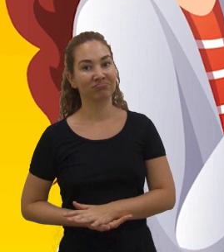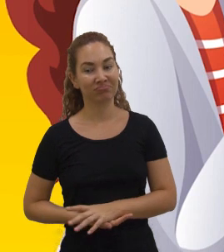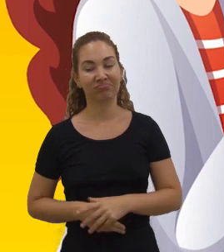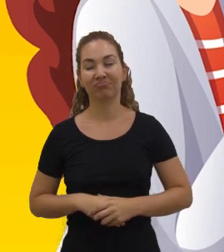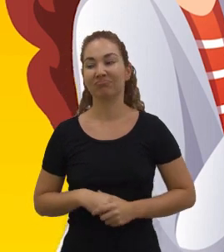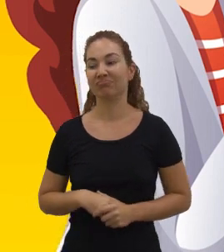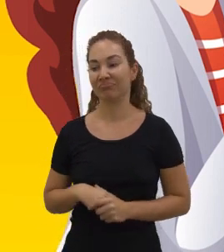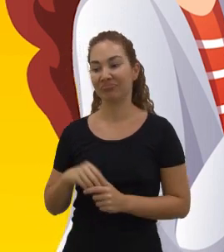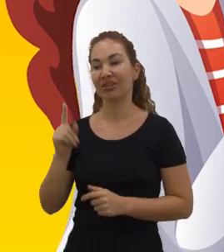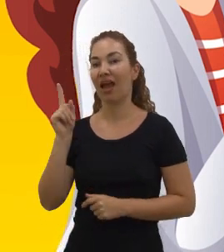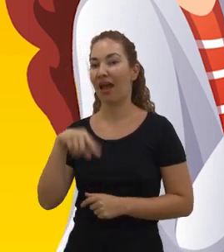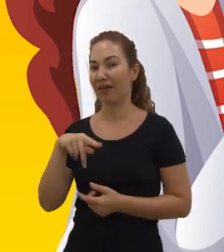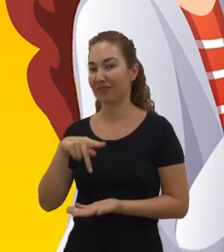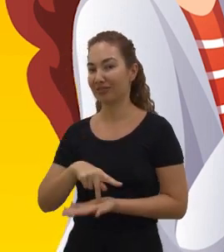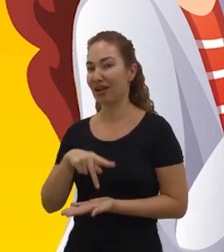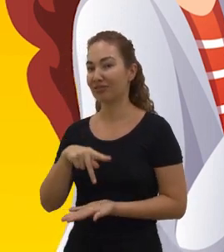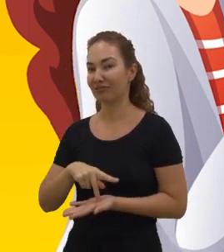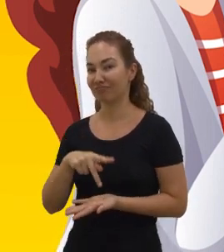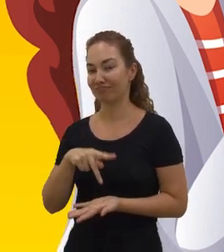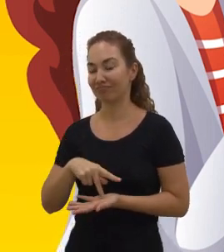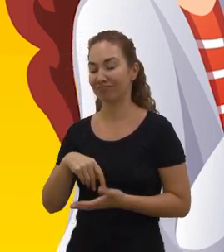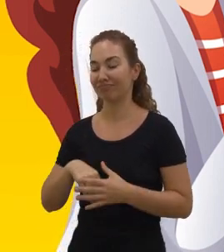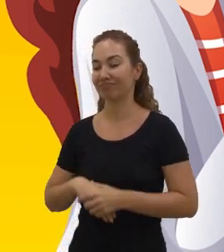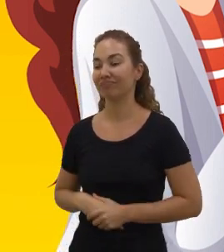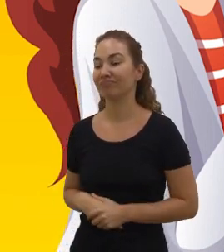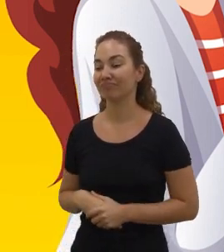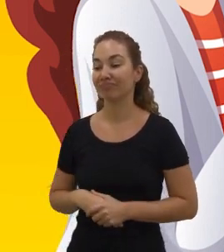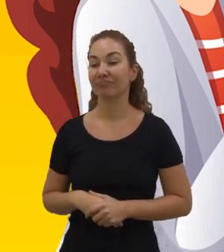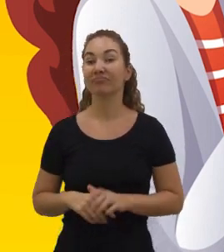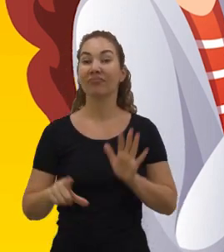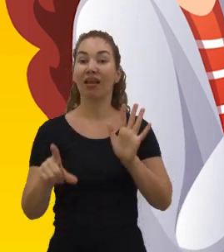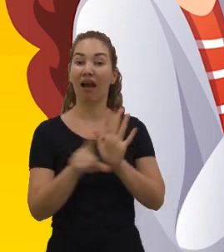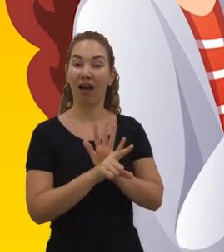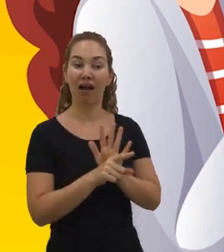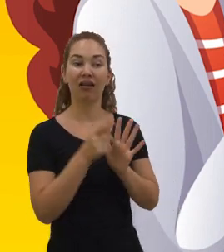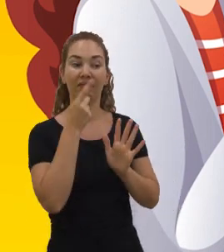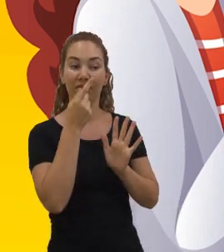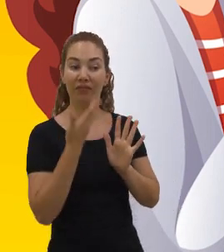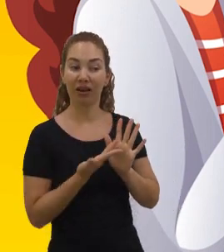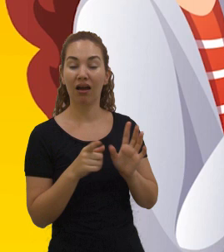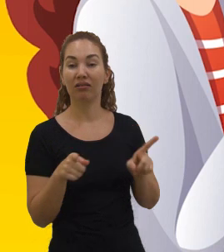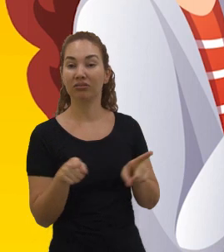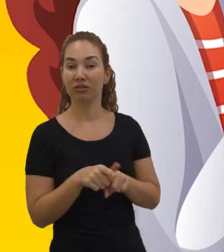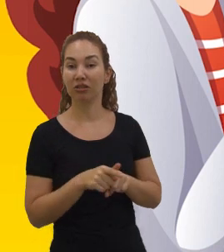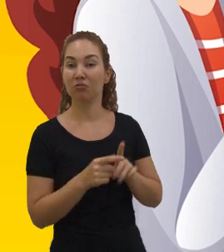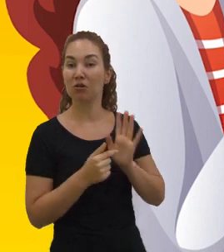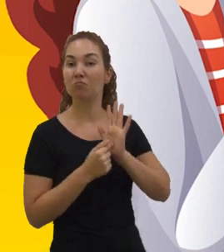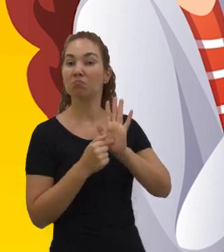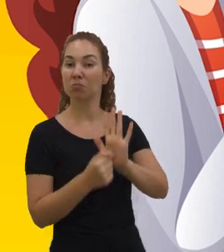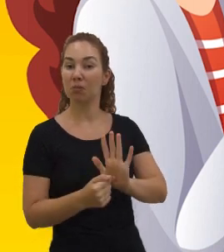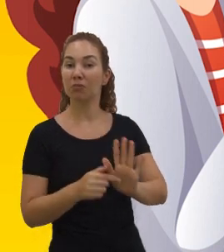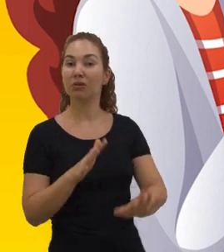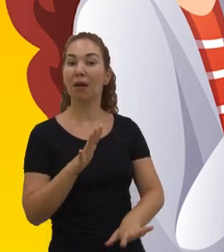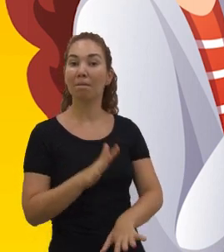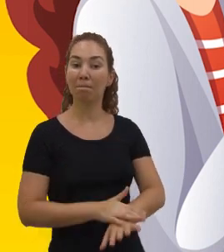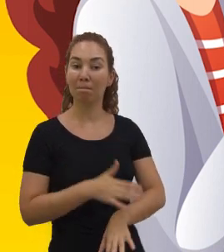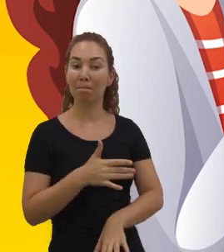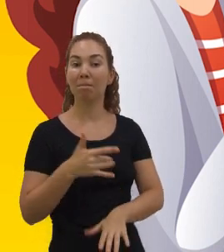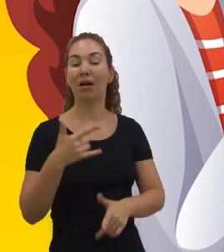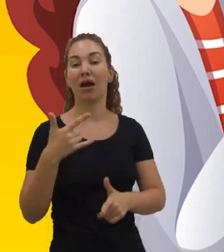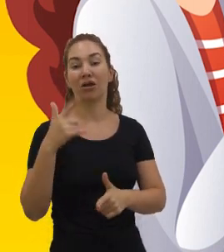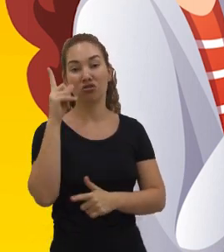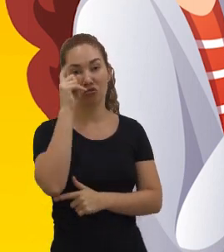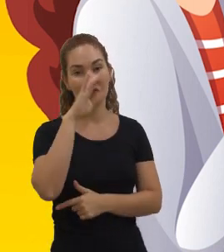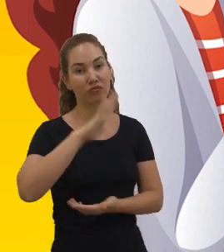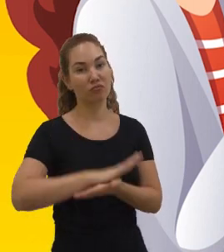aprender, a não E a ser. É verdade. A lei tá aí para nos defender quanto a isso também, né? Para mostrar que realmente dá mais trabalho ser